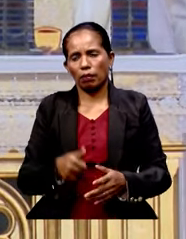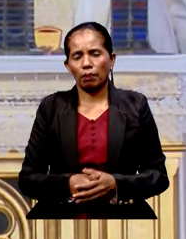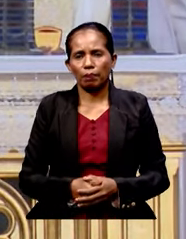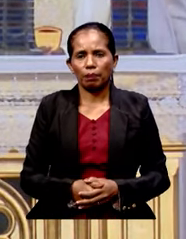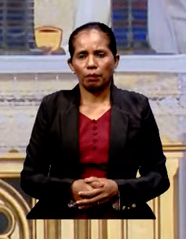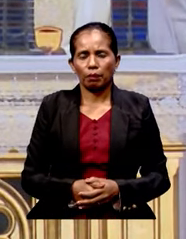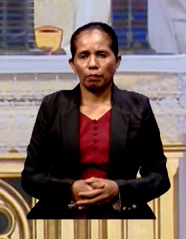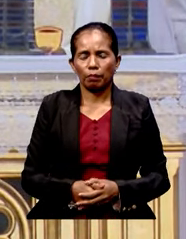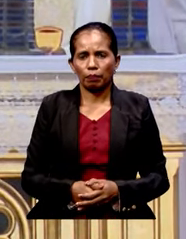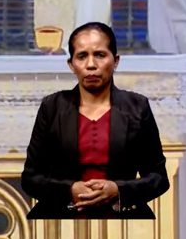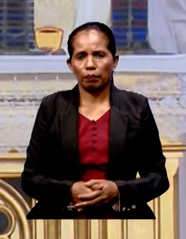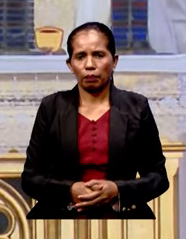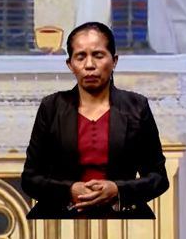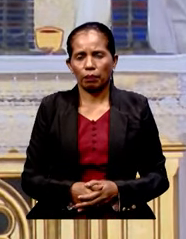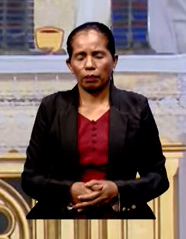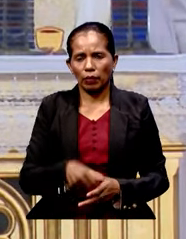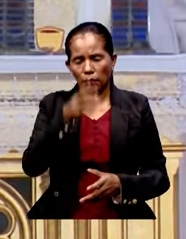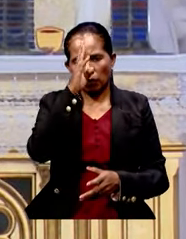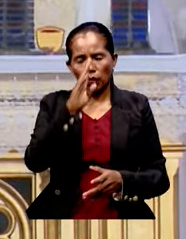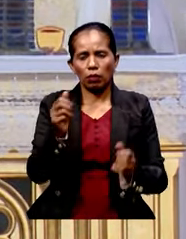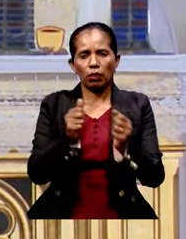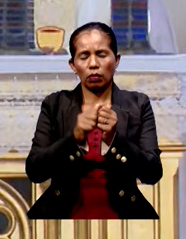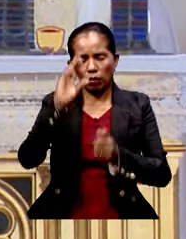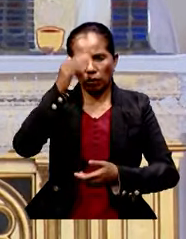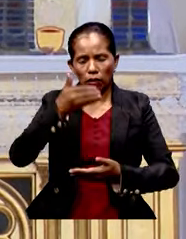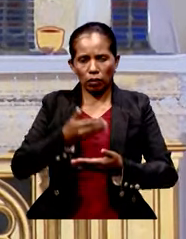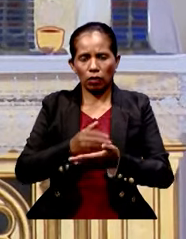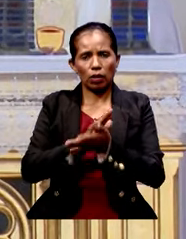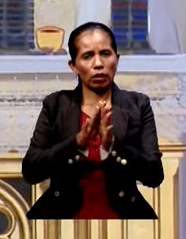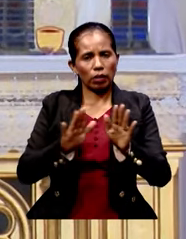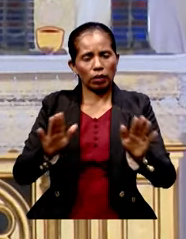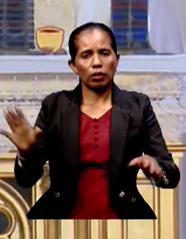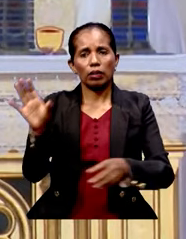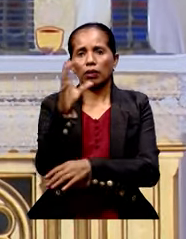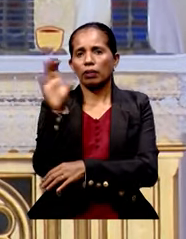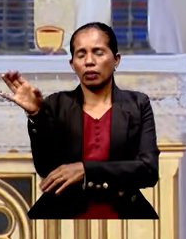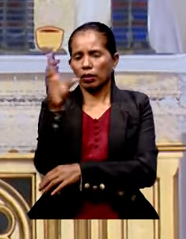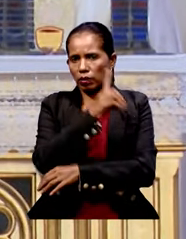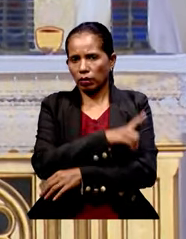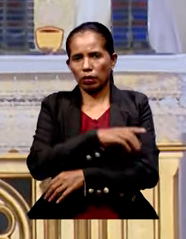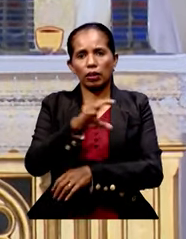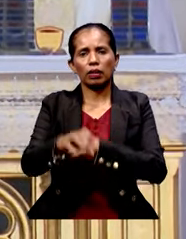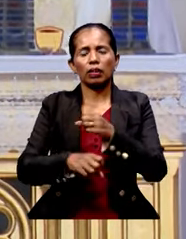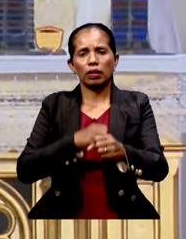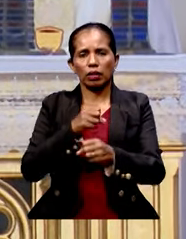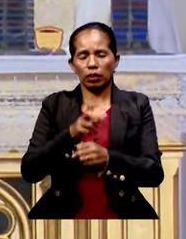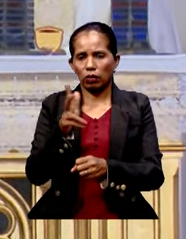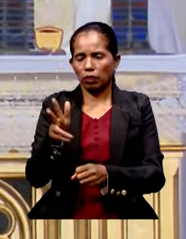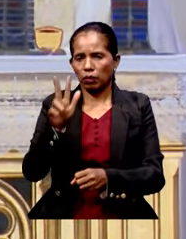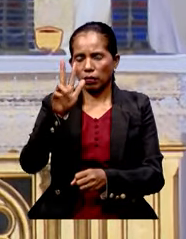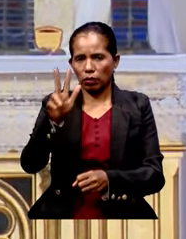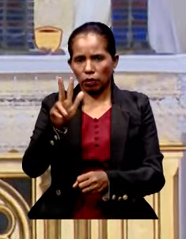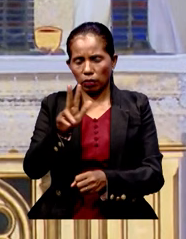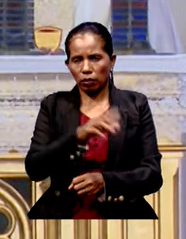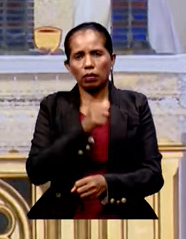maroma be horini o an hola isi noema hadame ia celebração natal tina rio roro no lure sintolu ne